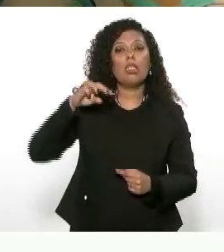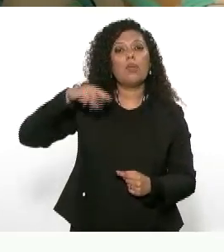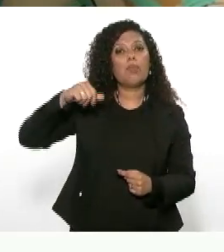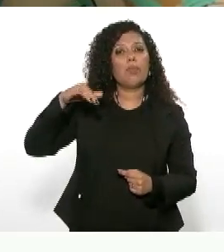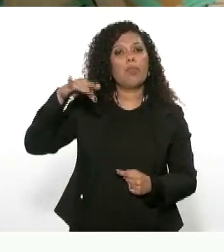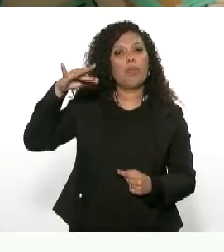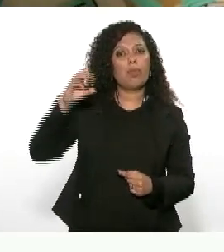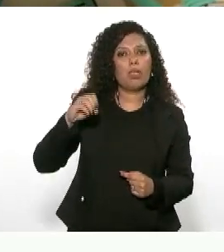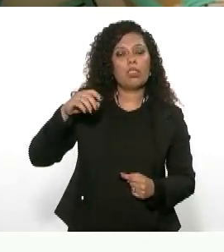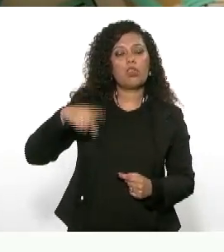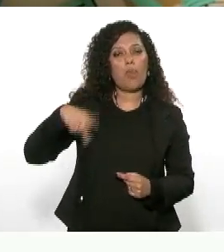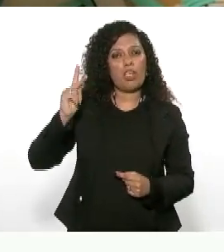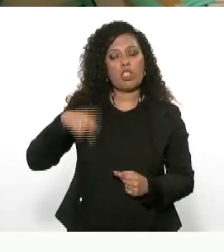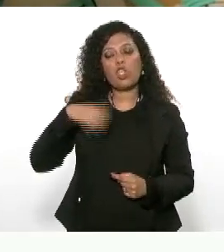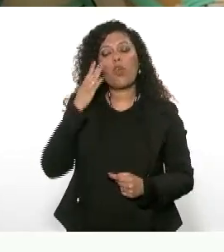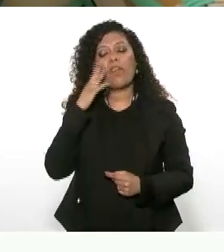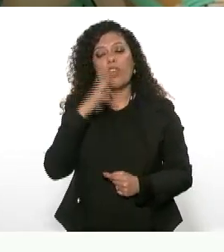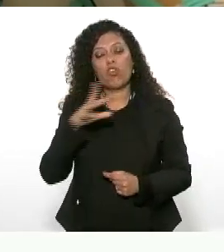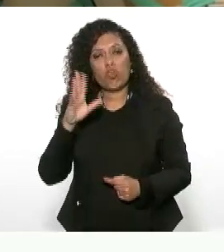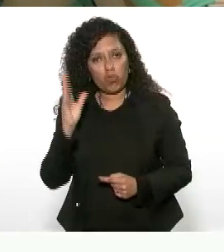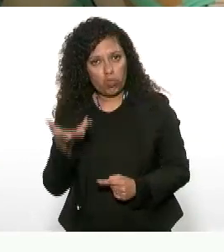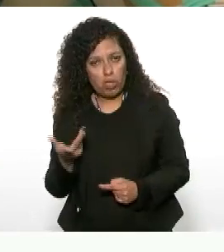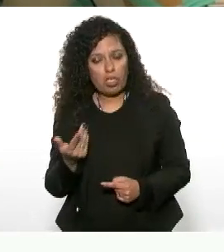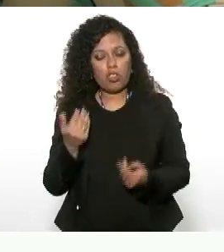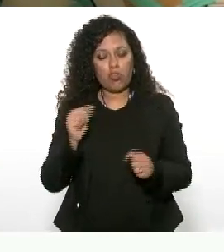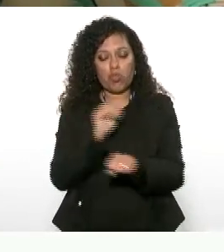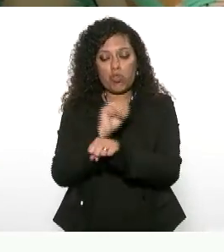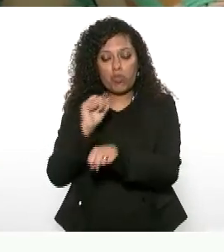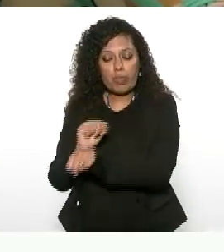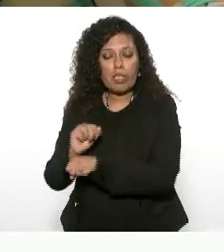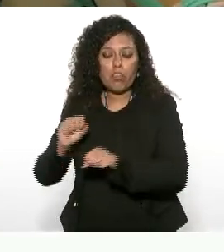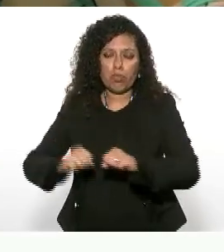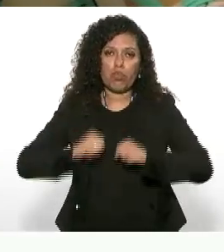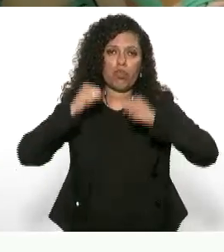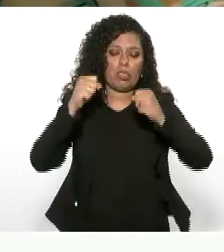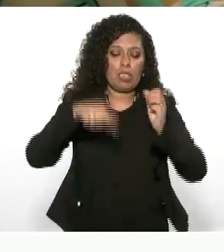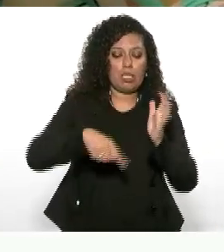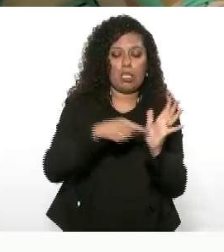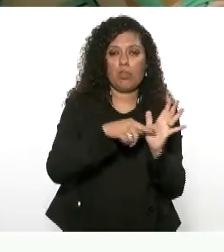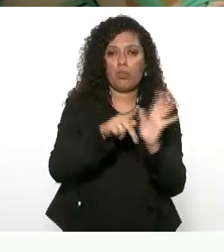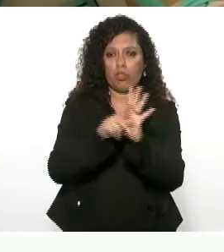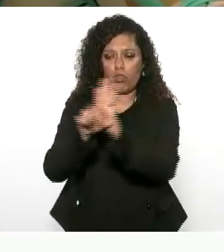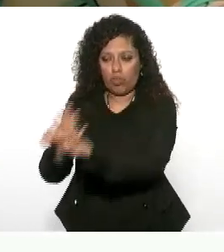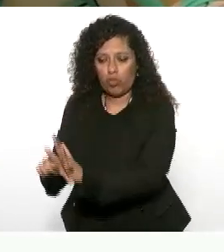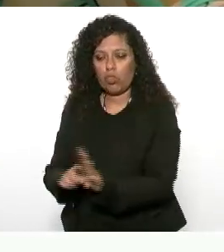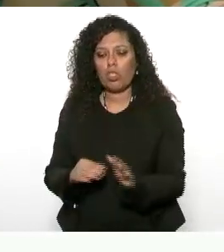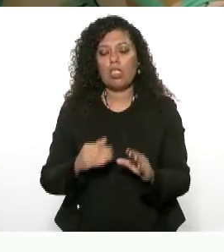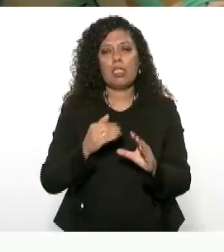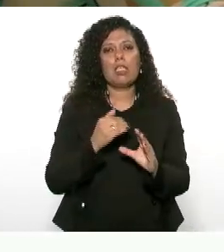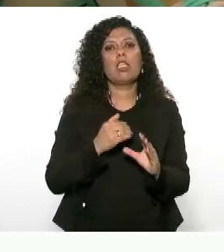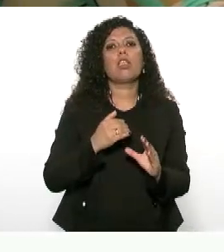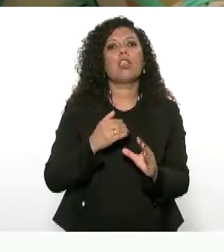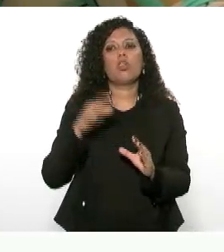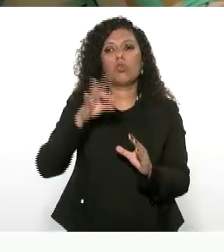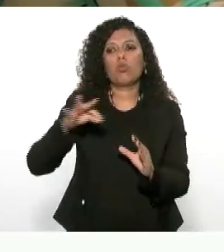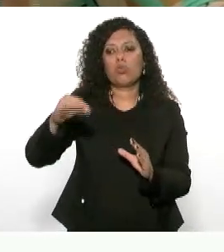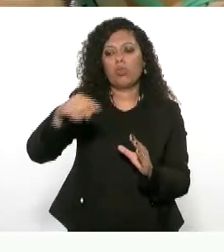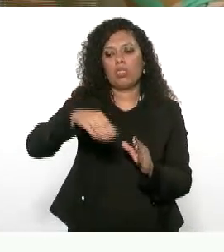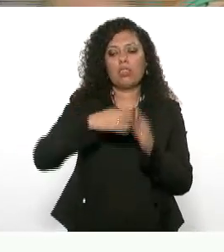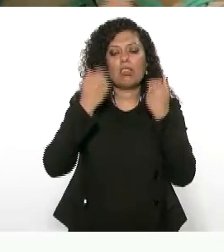casa. Então, espero, né, e vou lutar para que esse projeto ele tenha bom encaminhamento e bom entendimento do